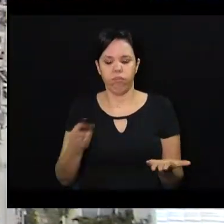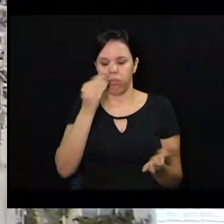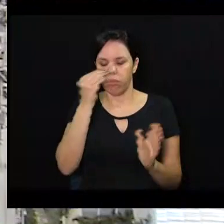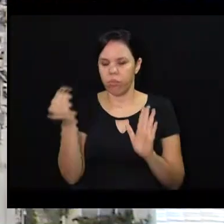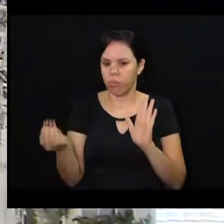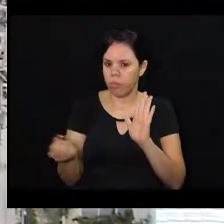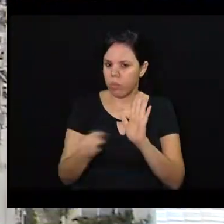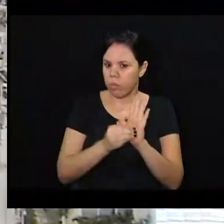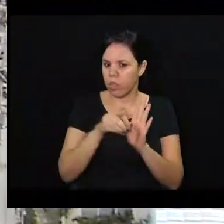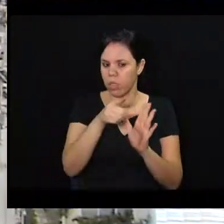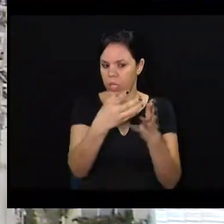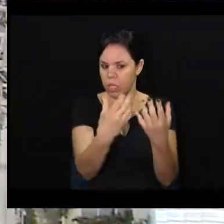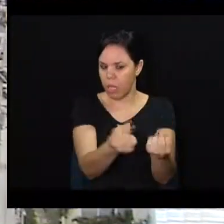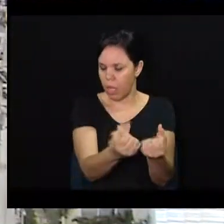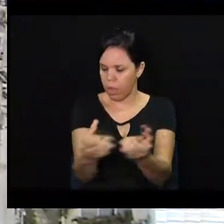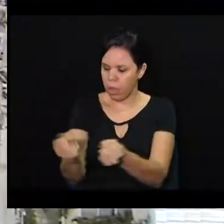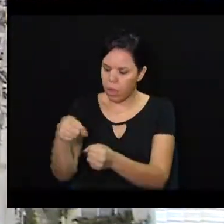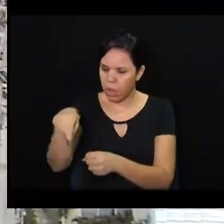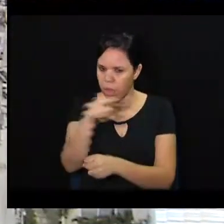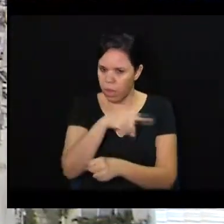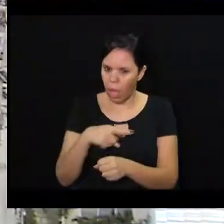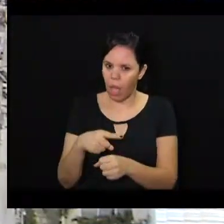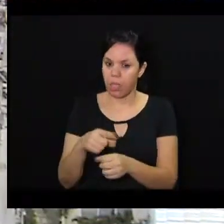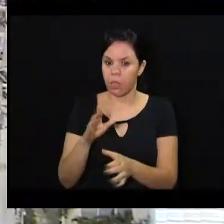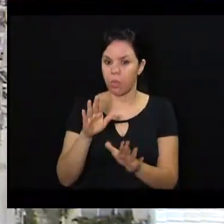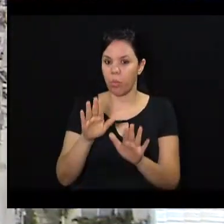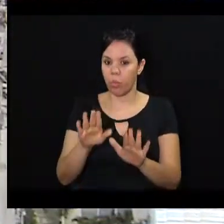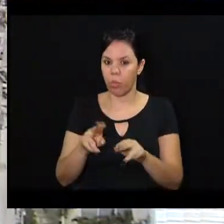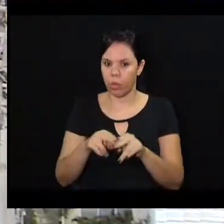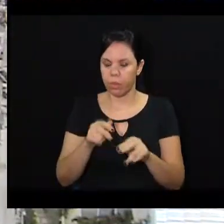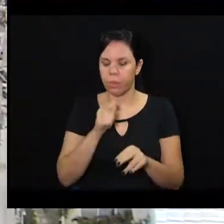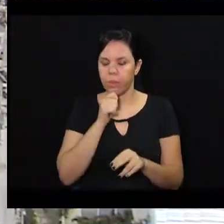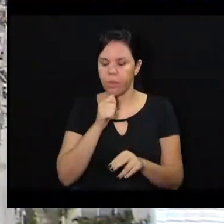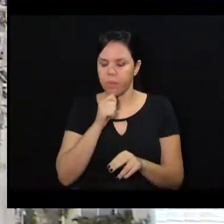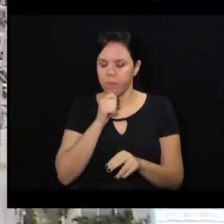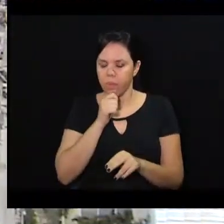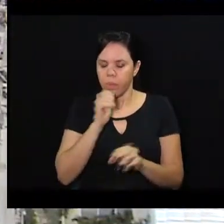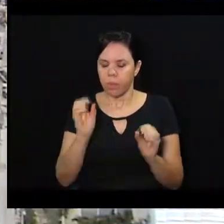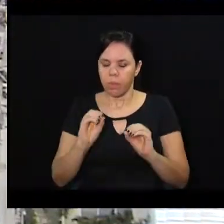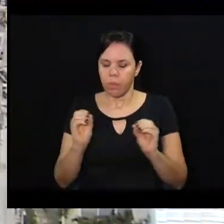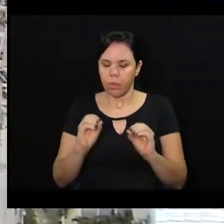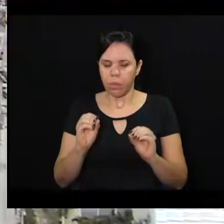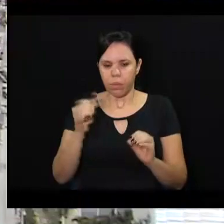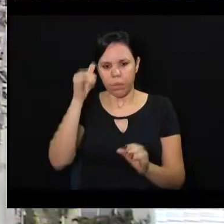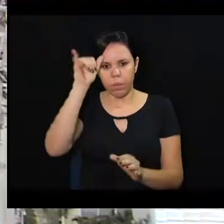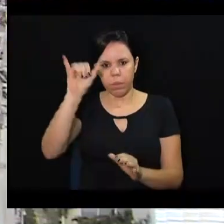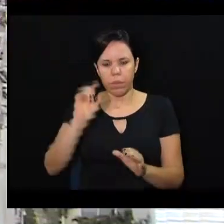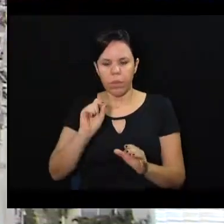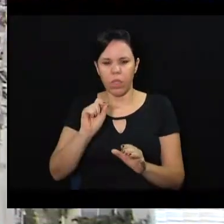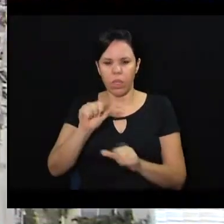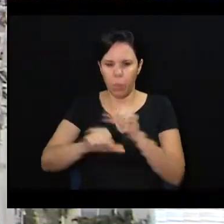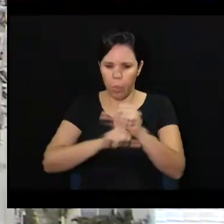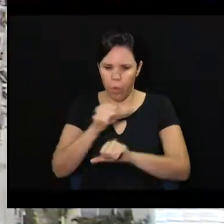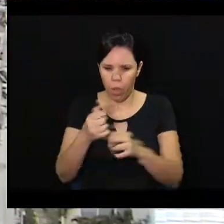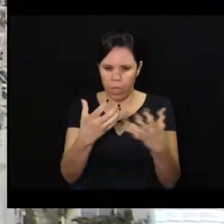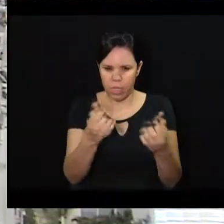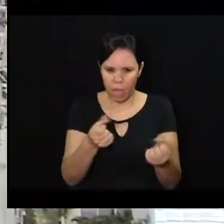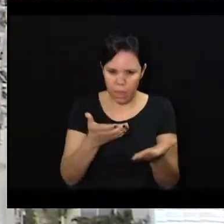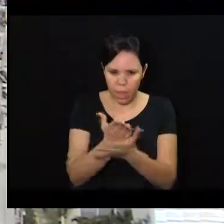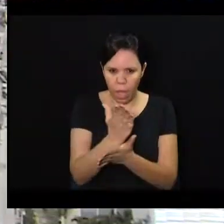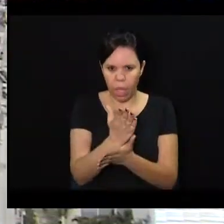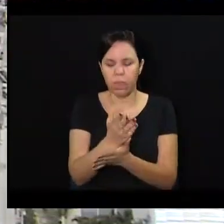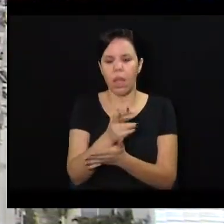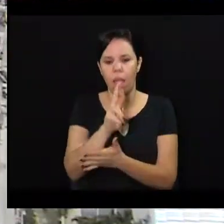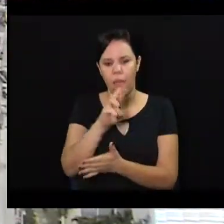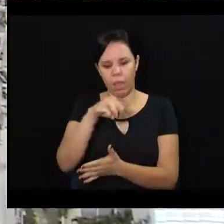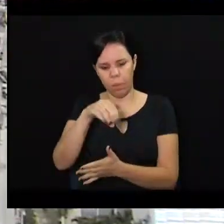emenda. Então, ela foi vetada. Porém, nada impede de que, assim que estiver revalidado o RMS, que é uma situação